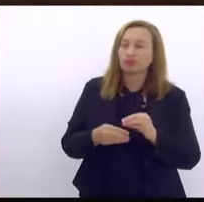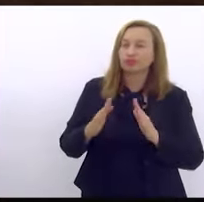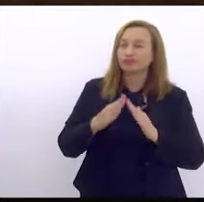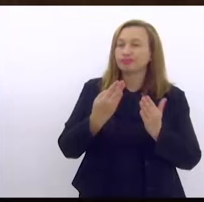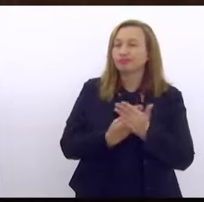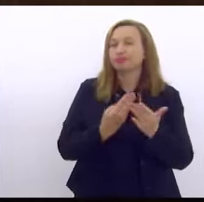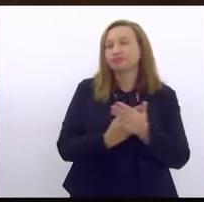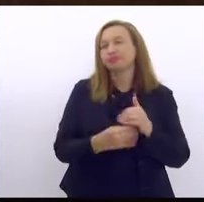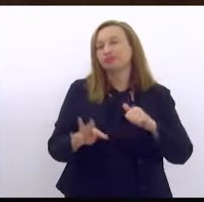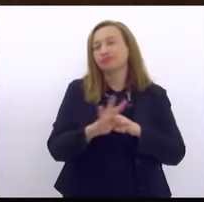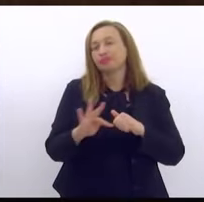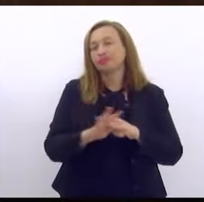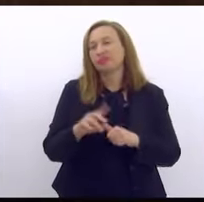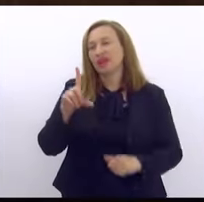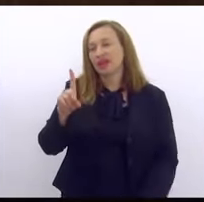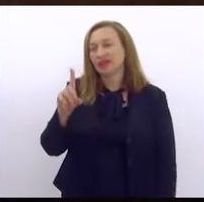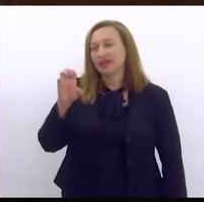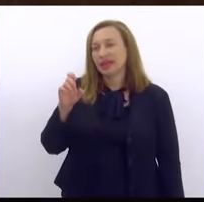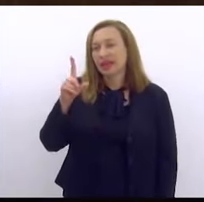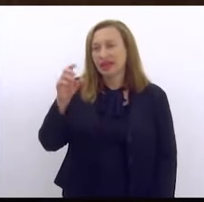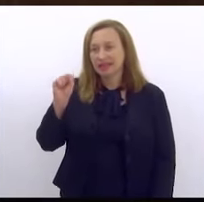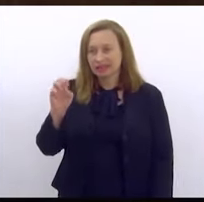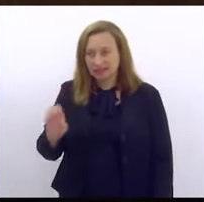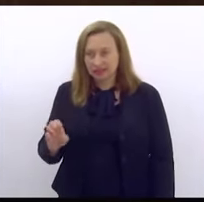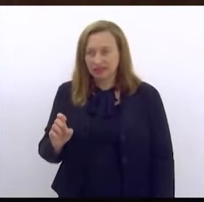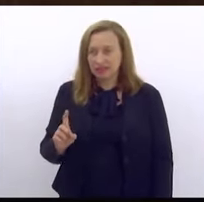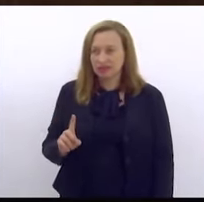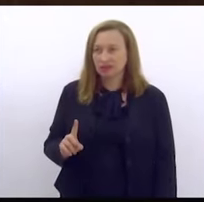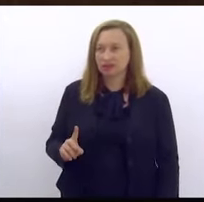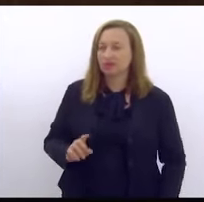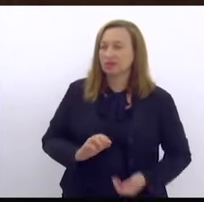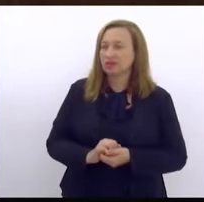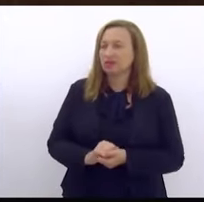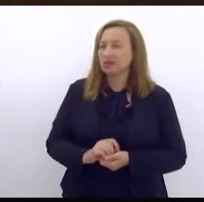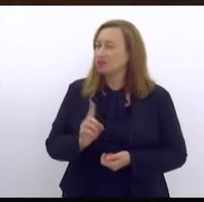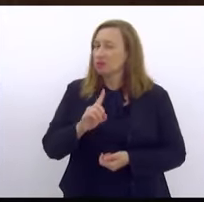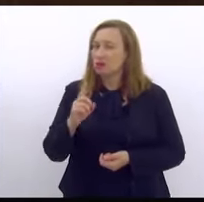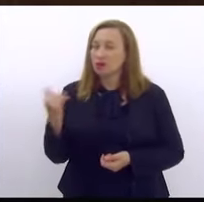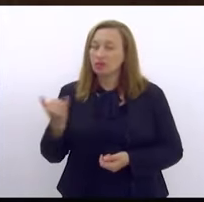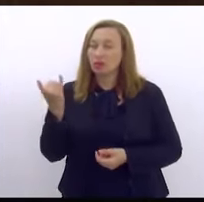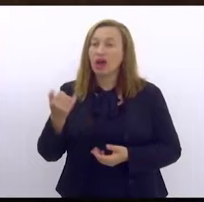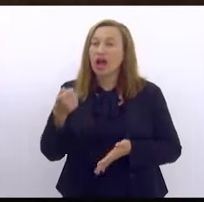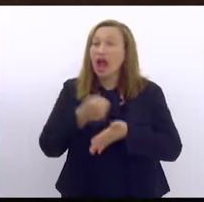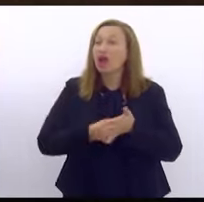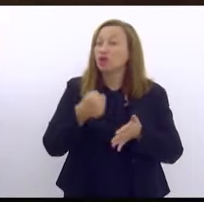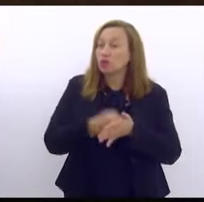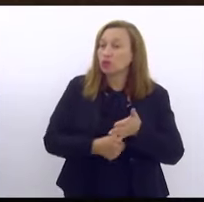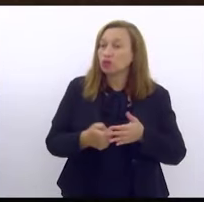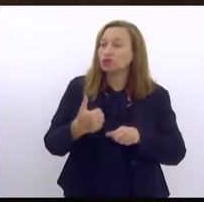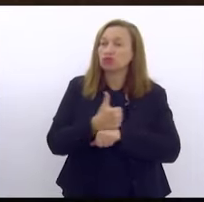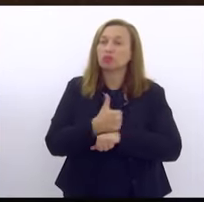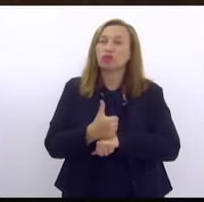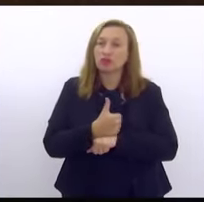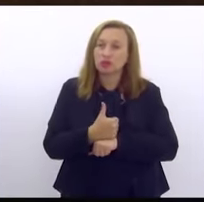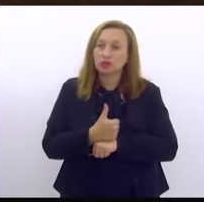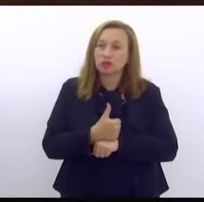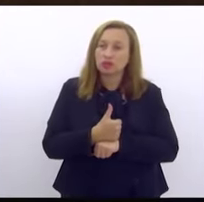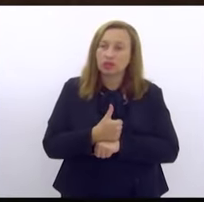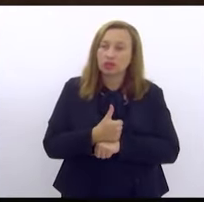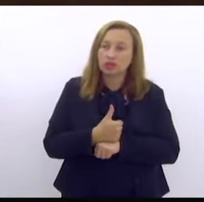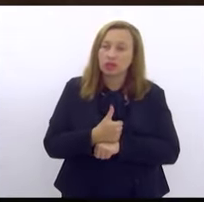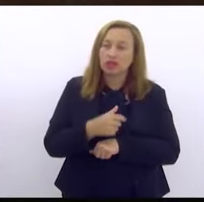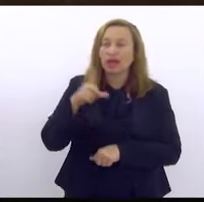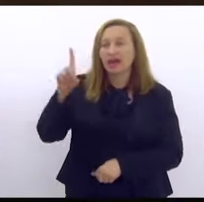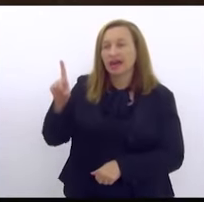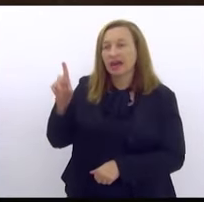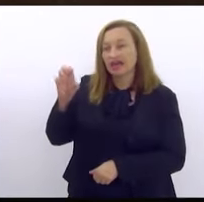DEGAS. É claro que isso não é ideal. Para a maioria de vocês que estão aqui, isso não é ideal. A luta dos professores, seja do